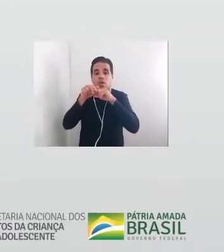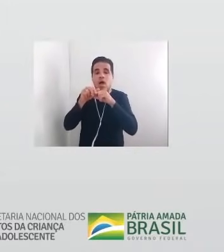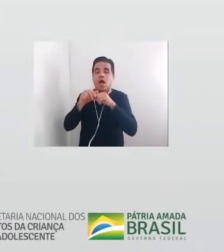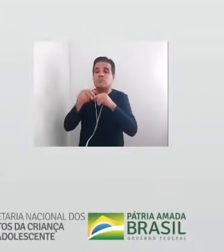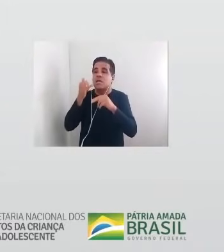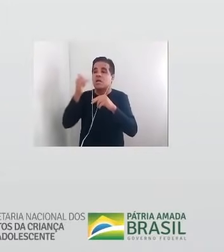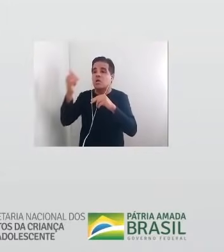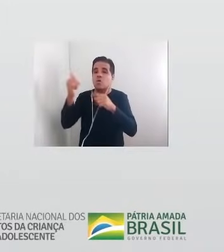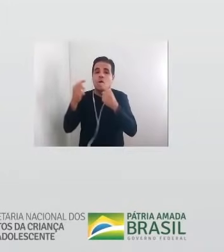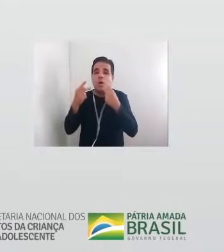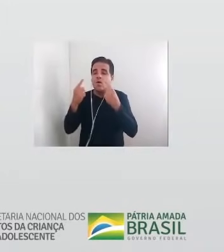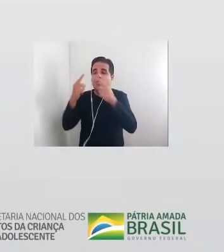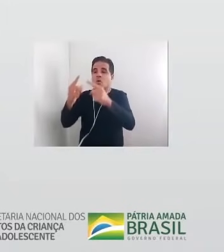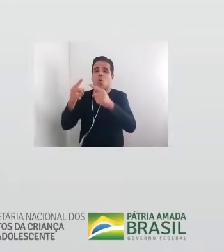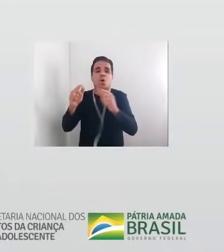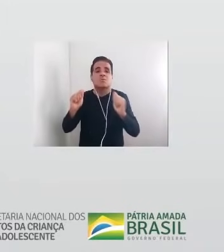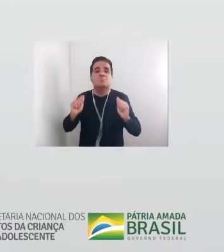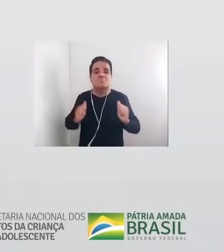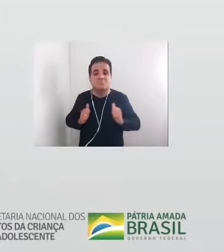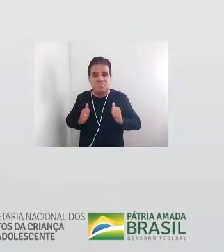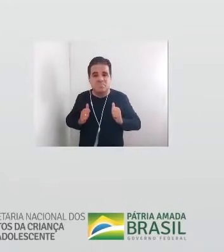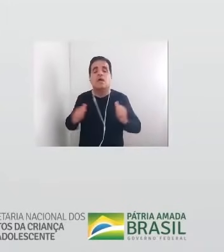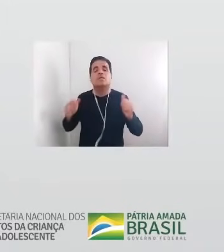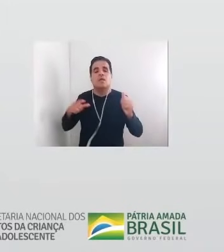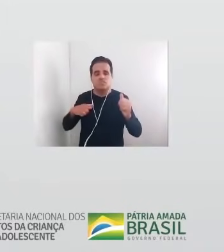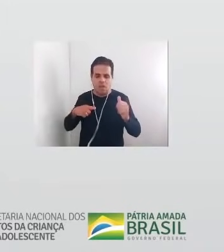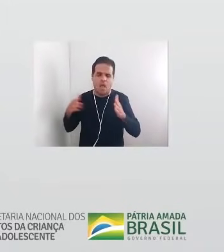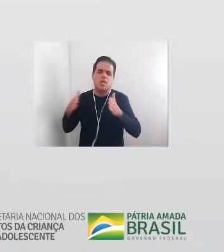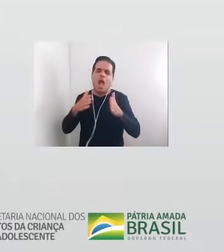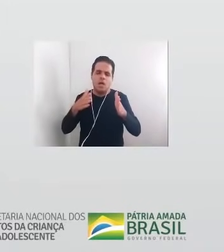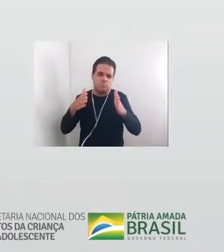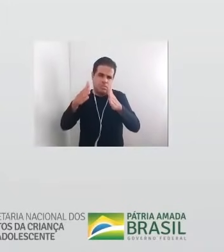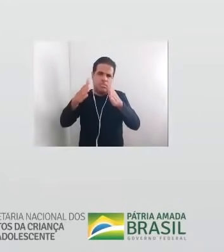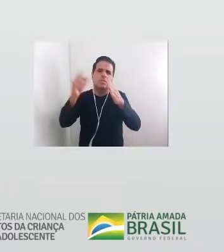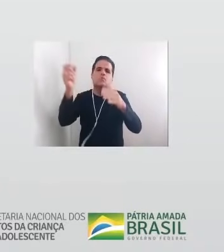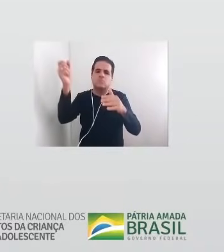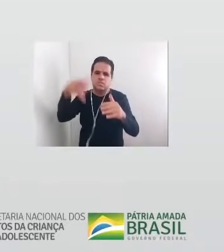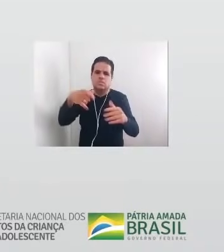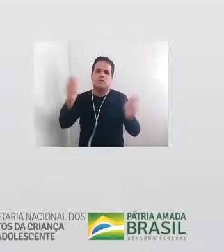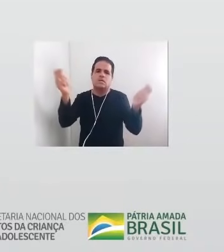de doutrinação. Então, existem esses caminhos, sim.